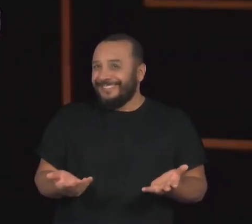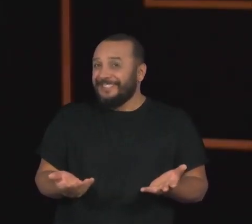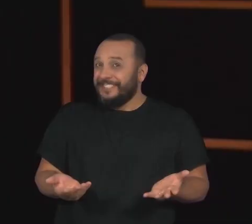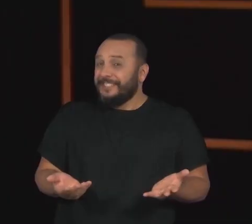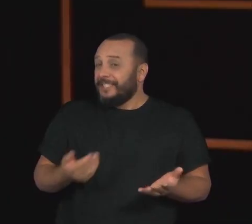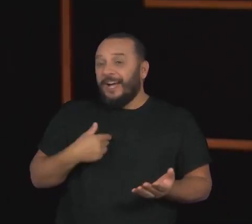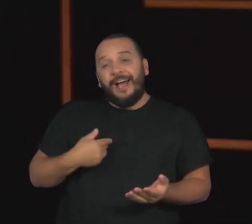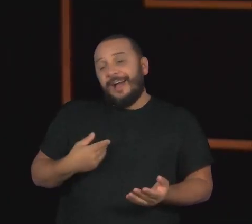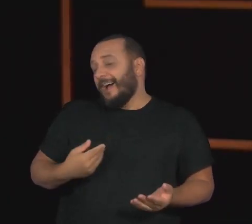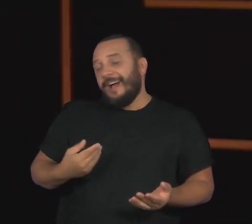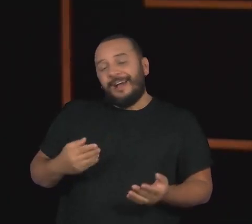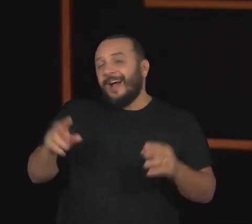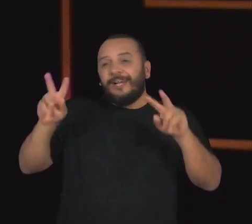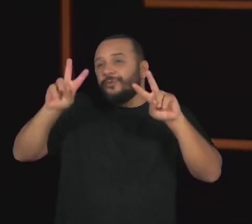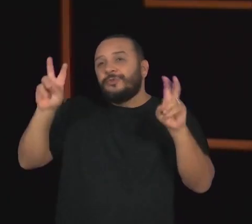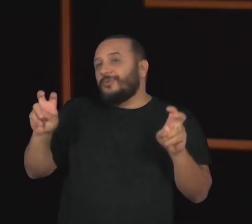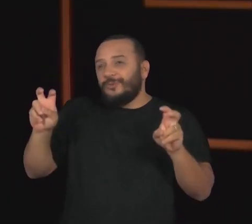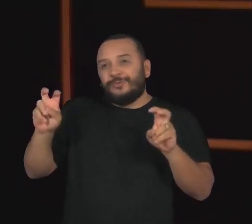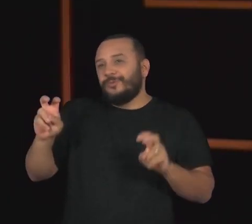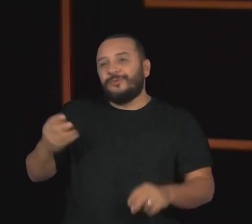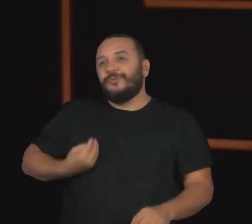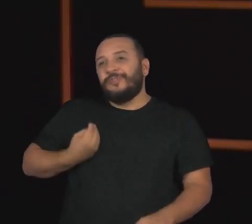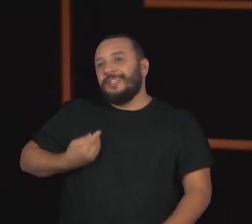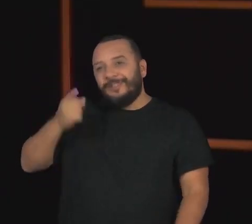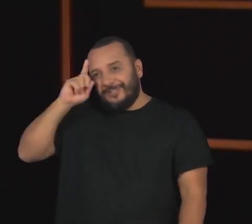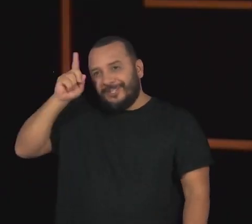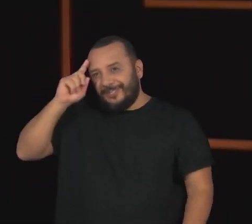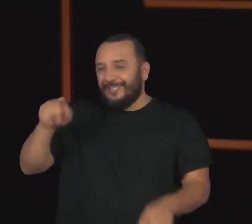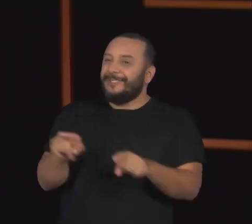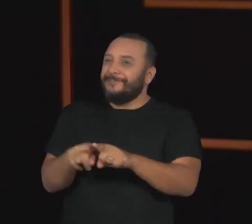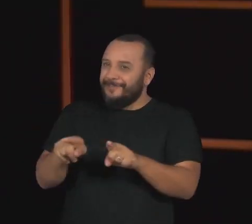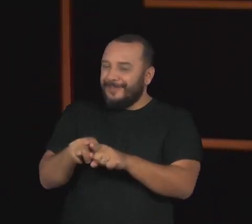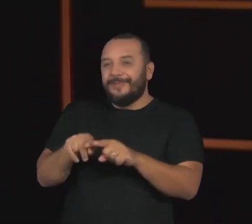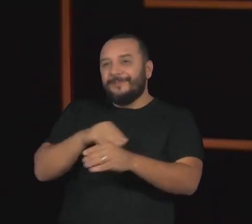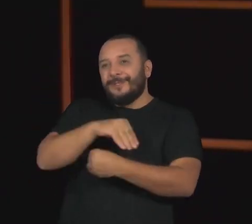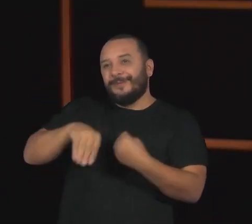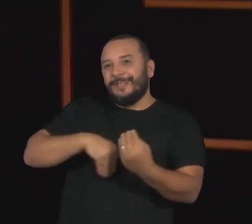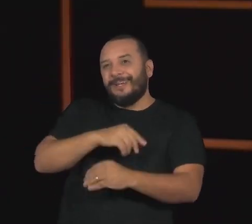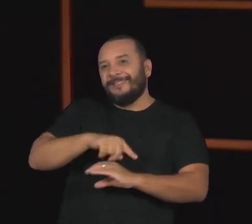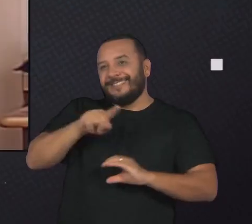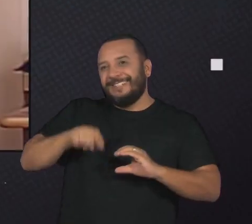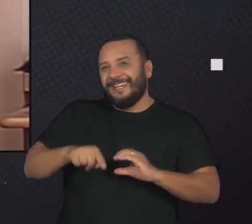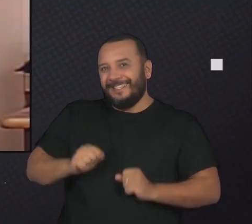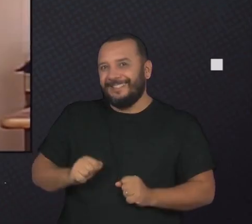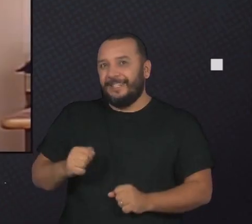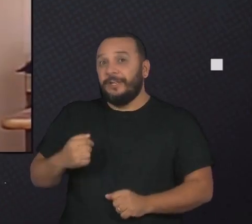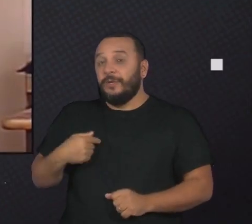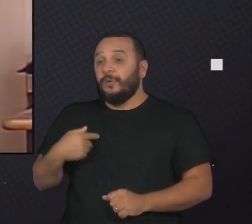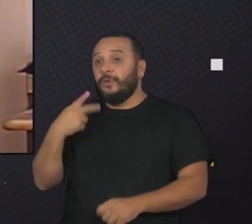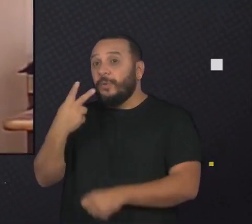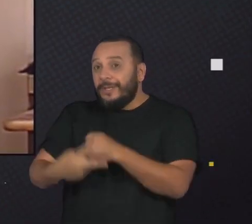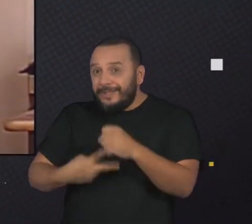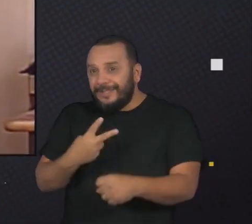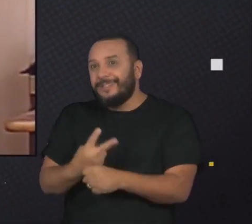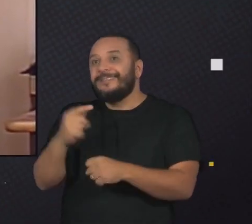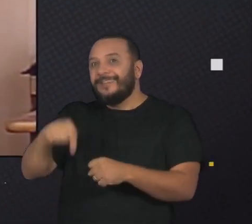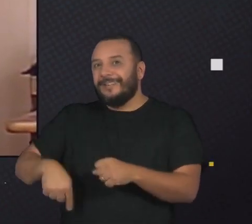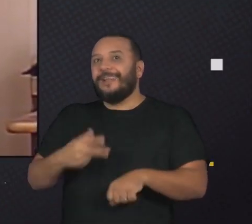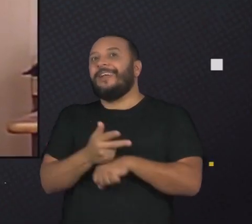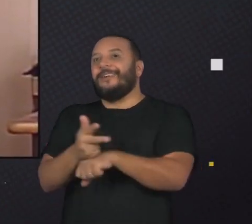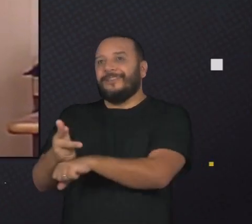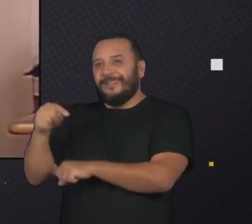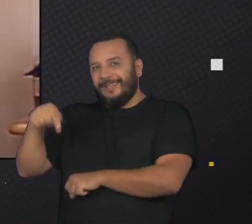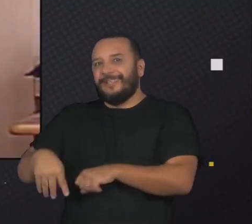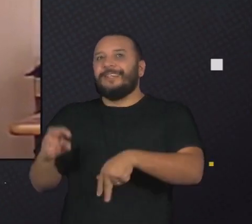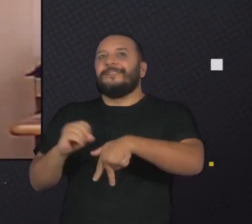assuntos do cotidiano, falava de coisas de ciências, e foi também um grande aprendizado. Foram, acho que, 2 anos aqui, gravando aqui na TV Cultura